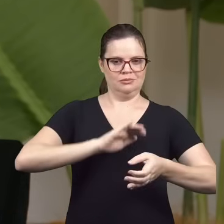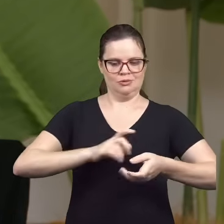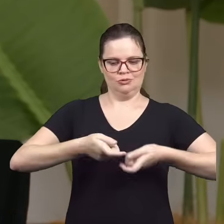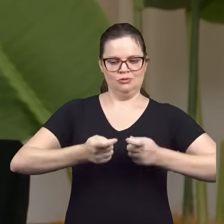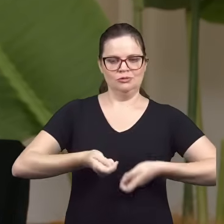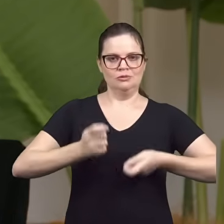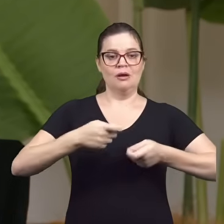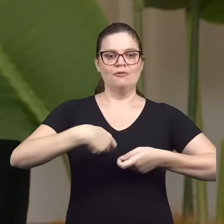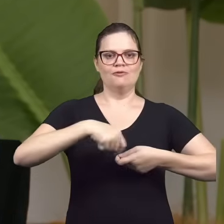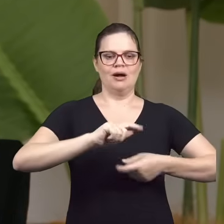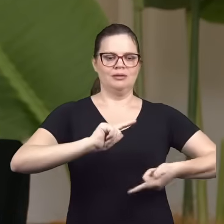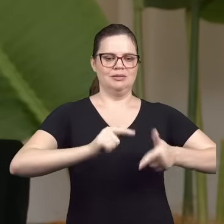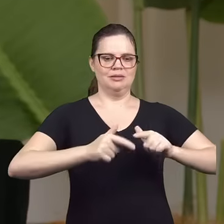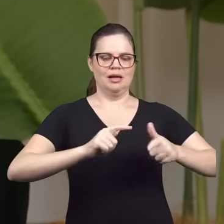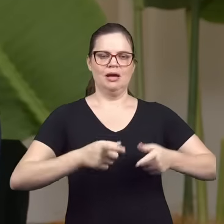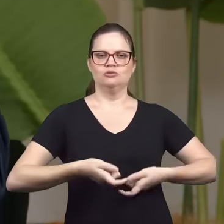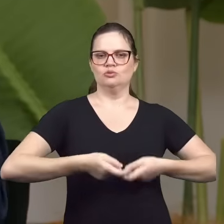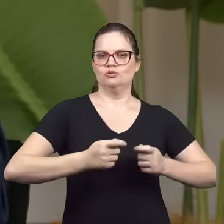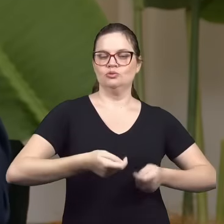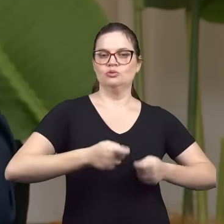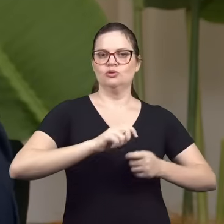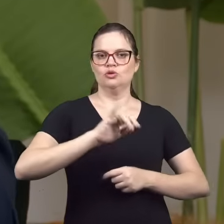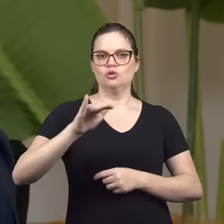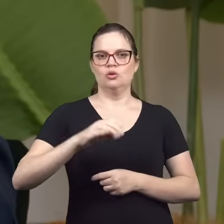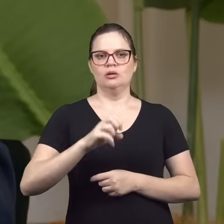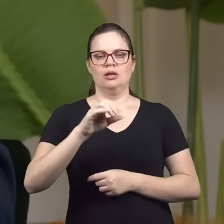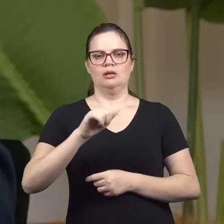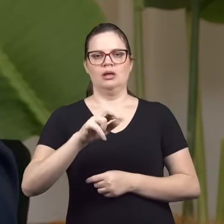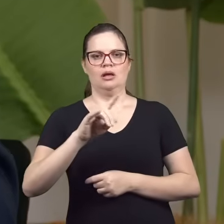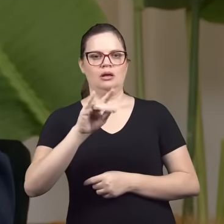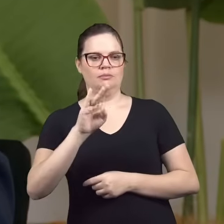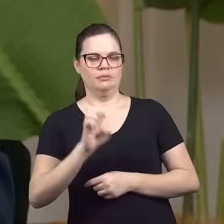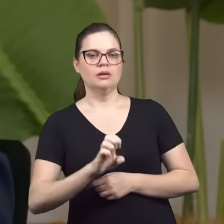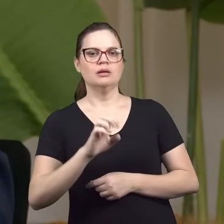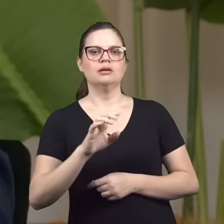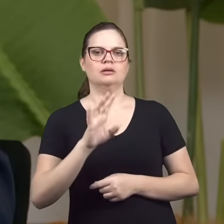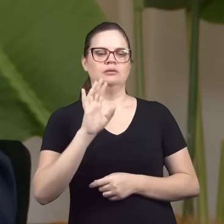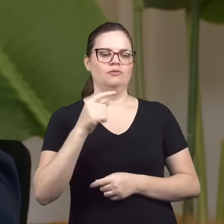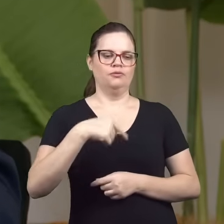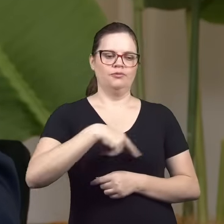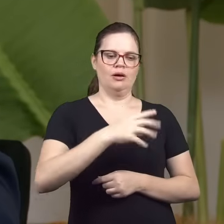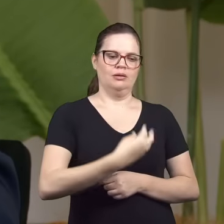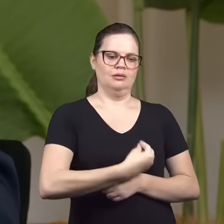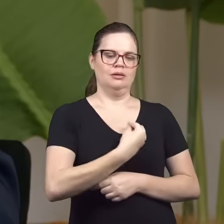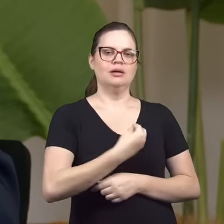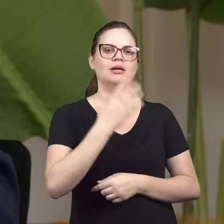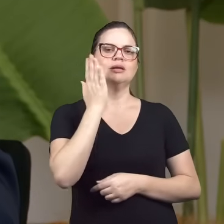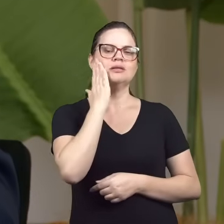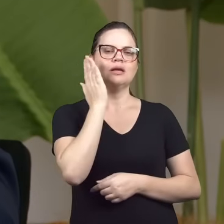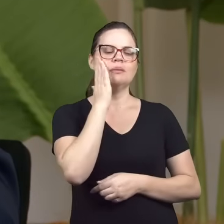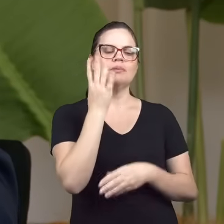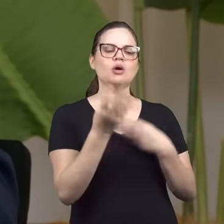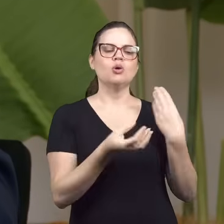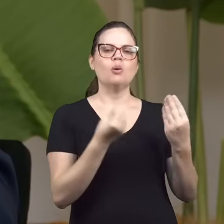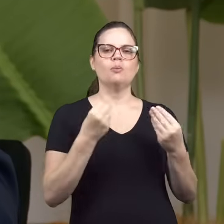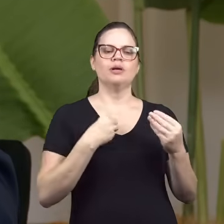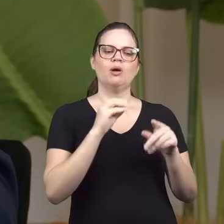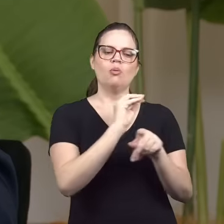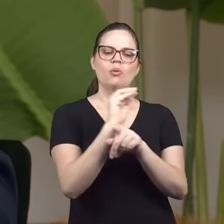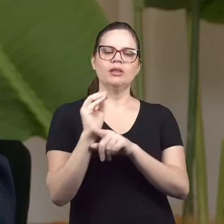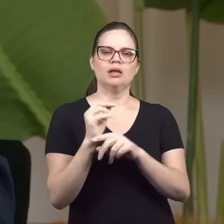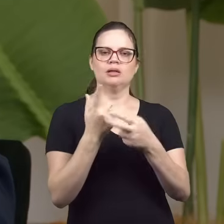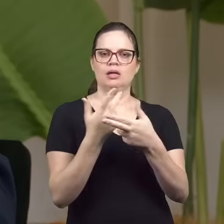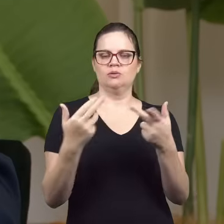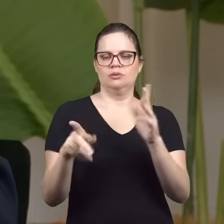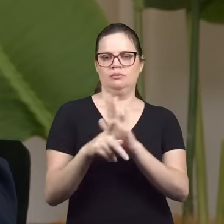e Jonadab participa e aprende o que é o zelo com as coisas do Senhor. E aquilo ficou marcado